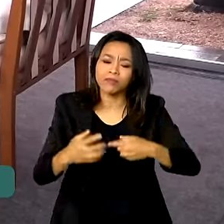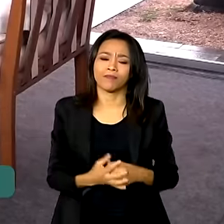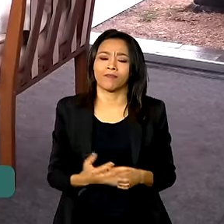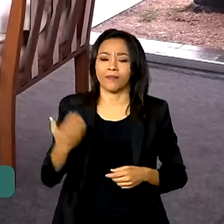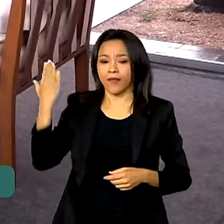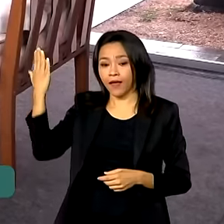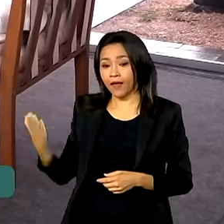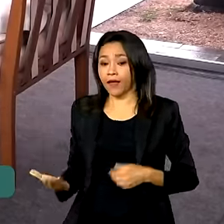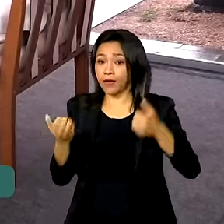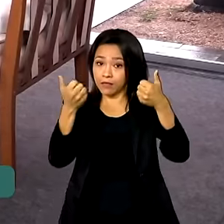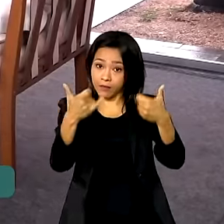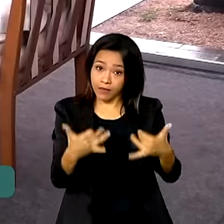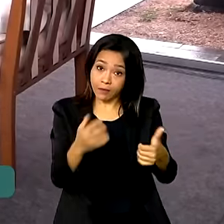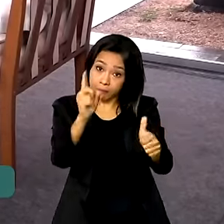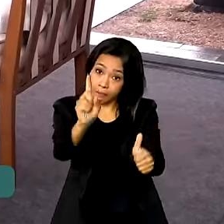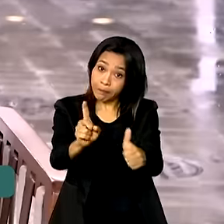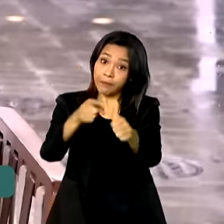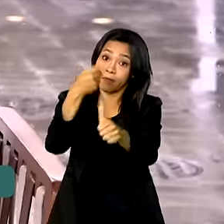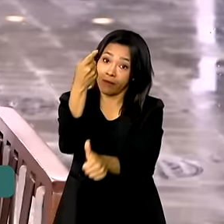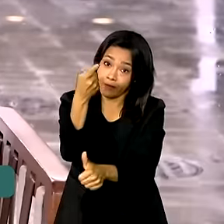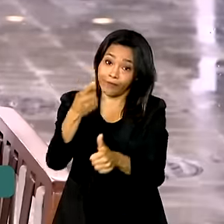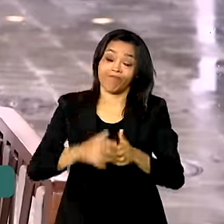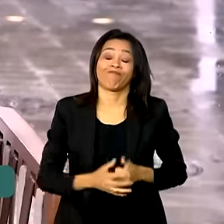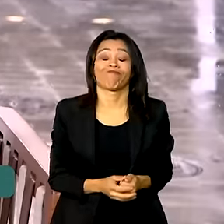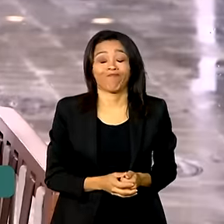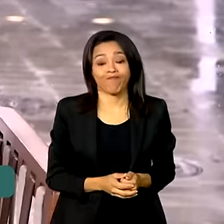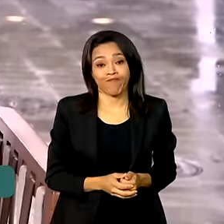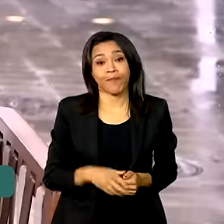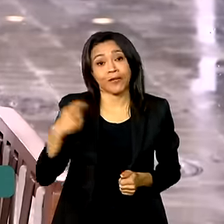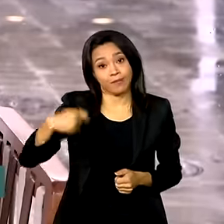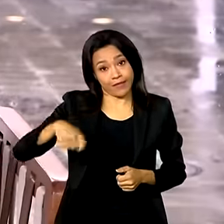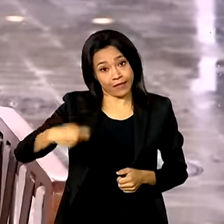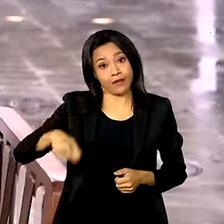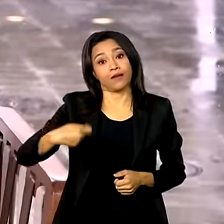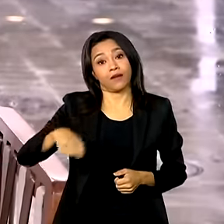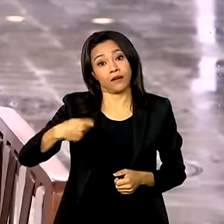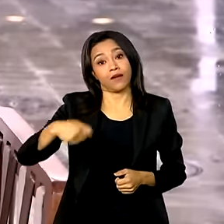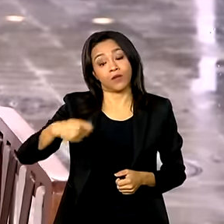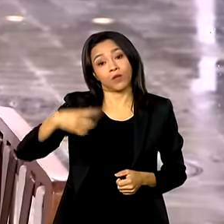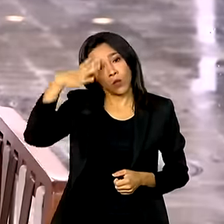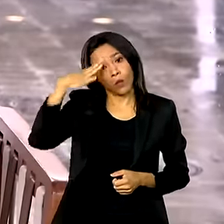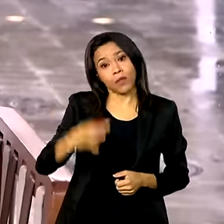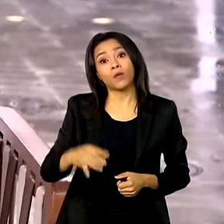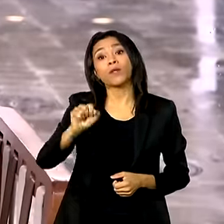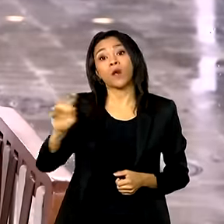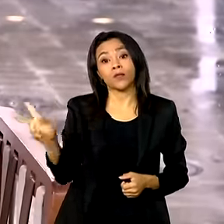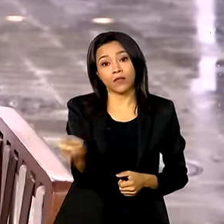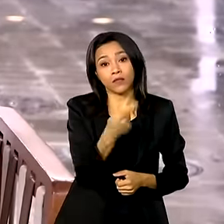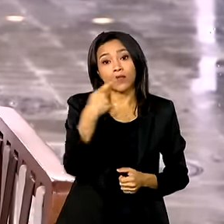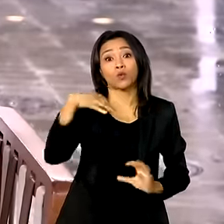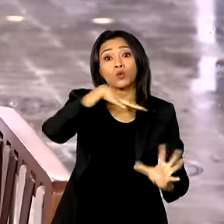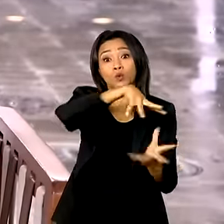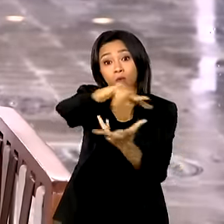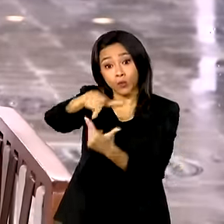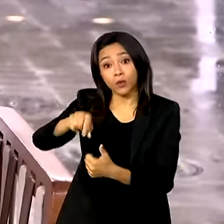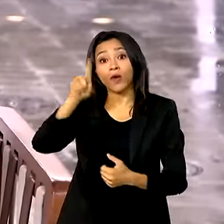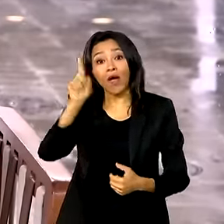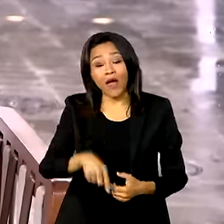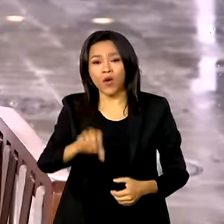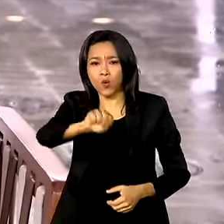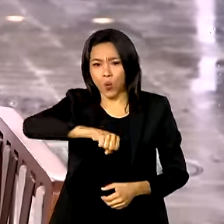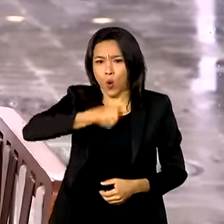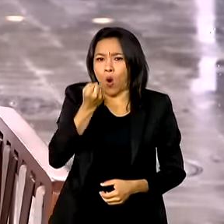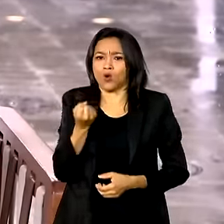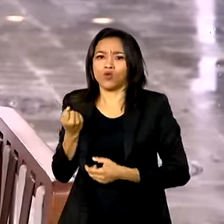precisamos, primeiro, assumir que o que está acontecendo no mundo é a misoginia e é o ódio contra